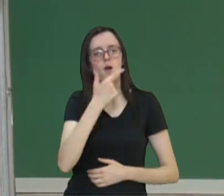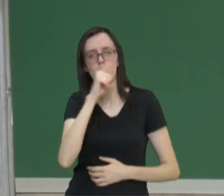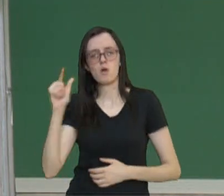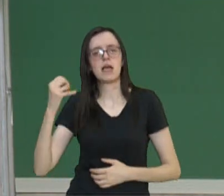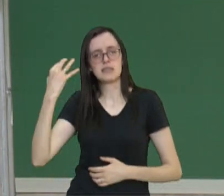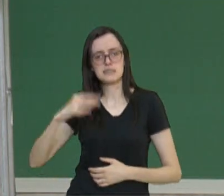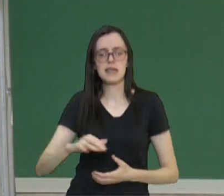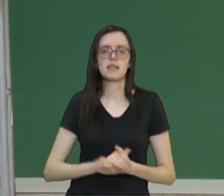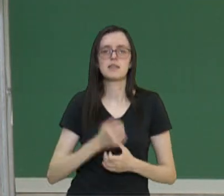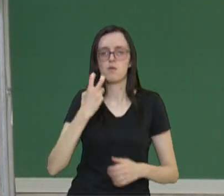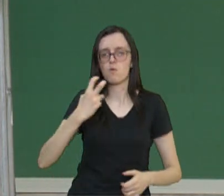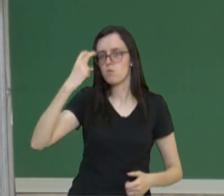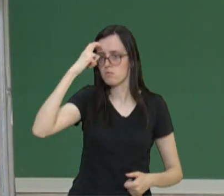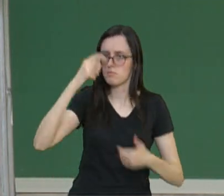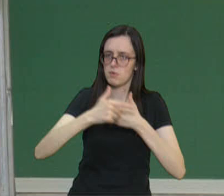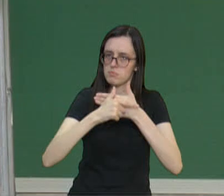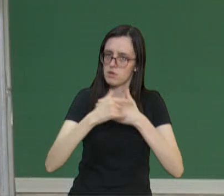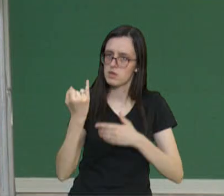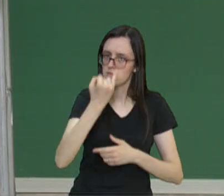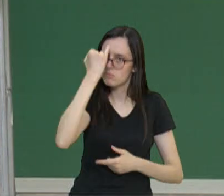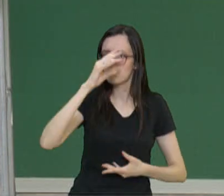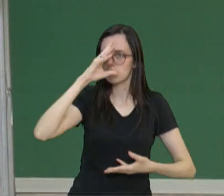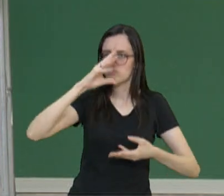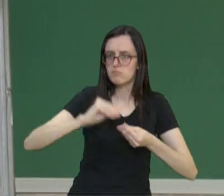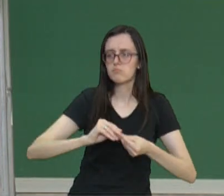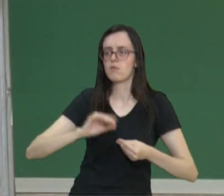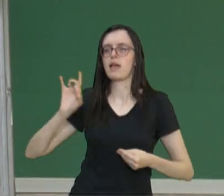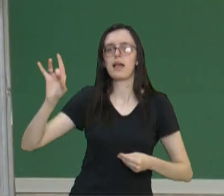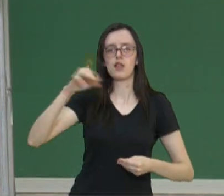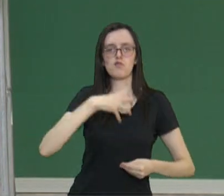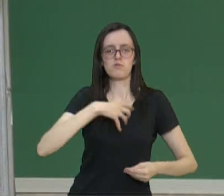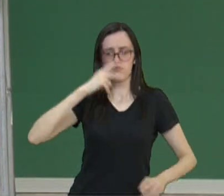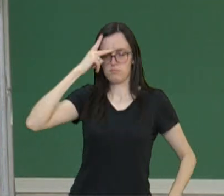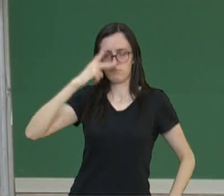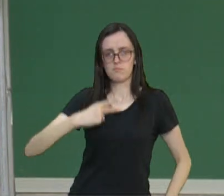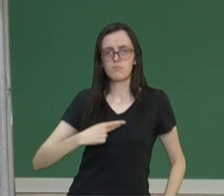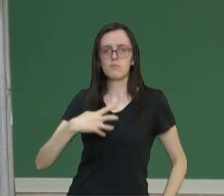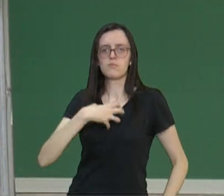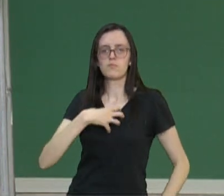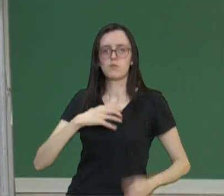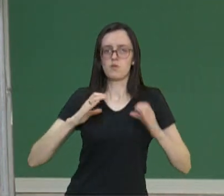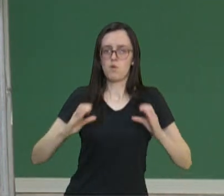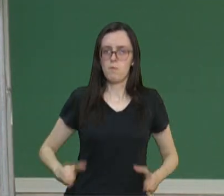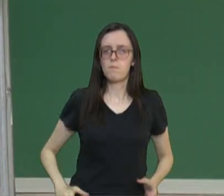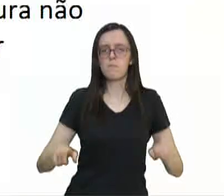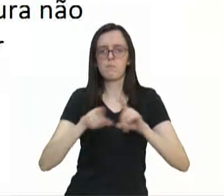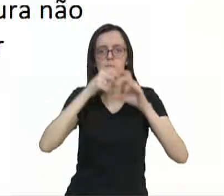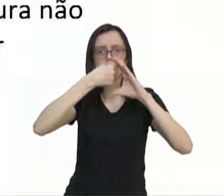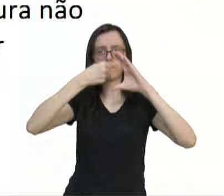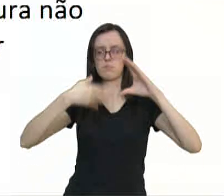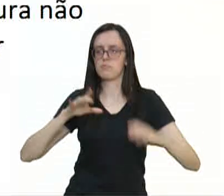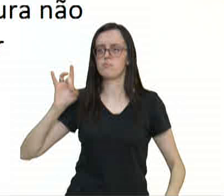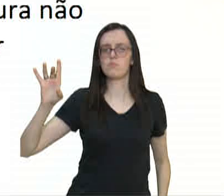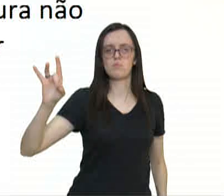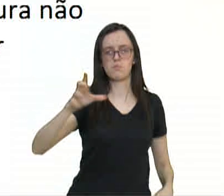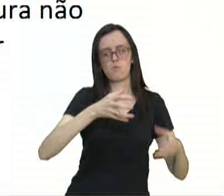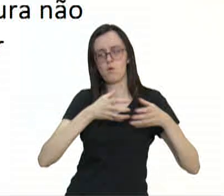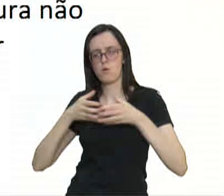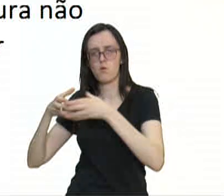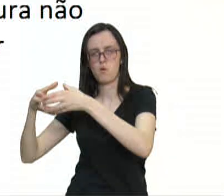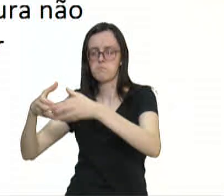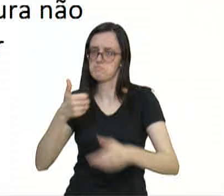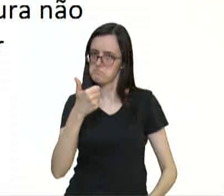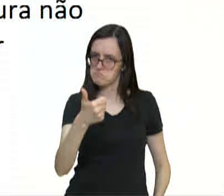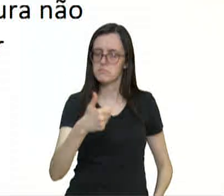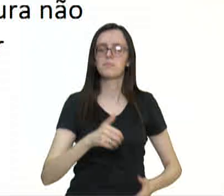certas, então a cultura tem um papel importante na compreensão das personalidades, nos padrões de conduta e nas características próprias de cada grupo,